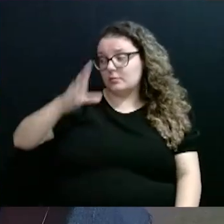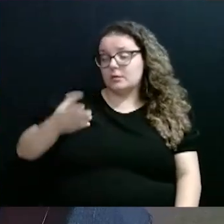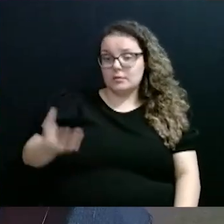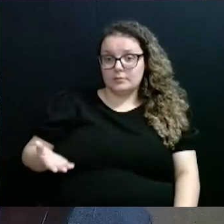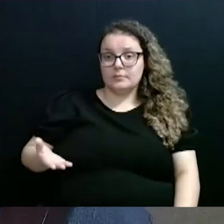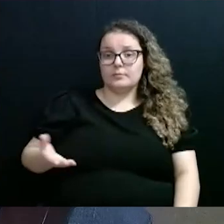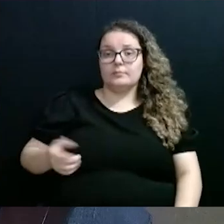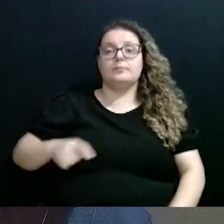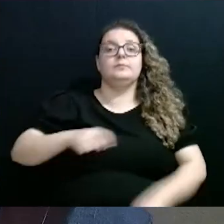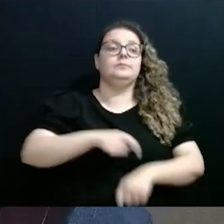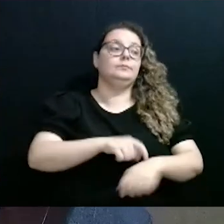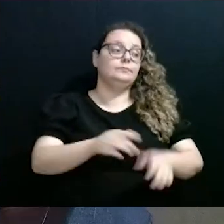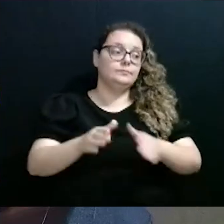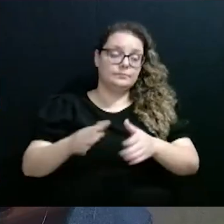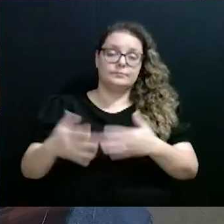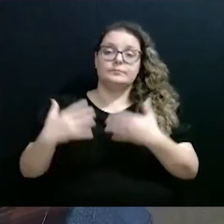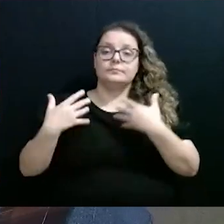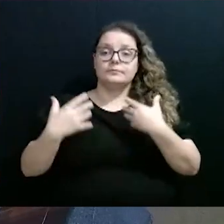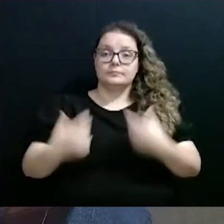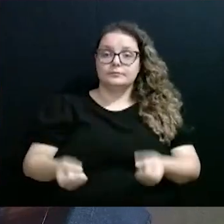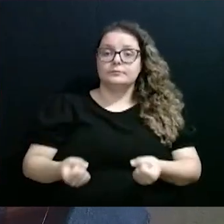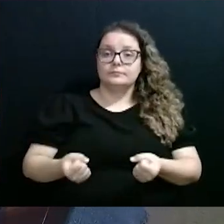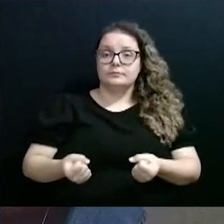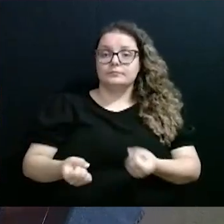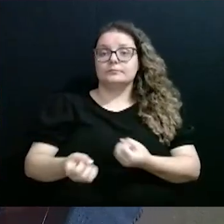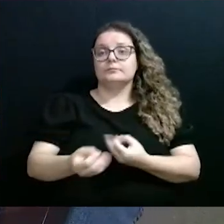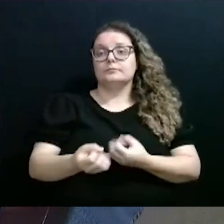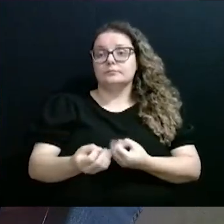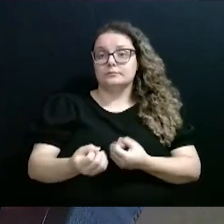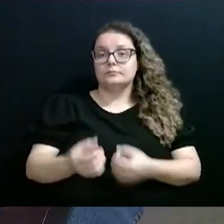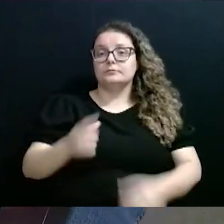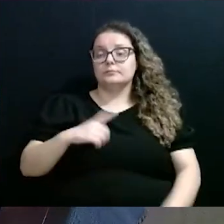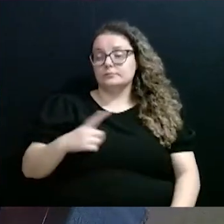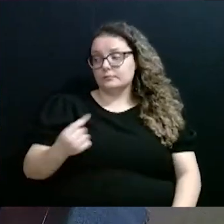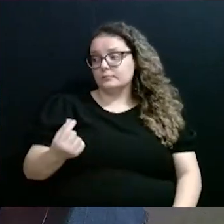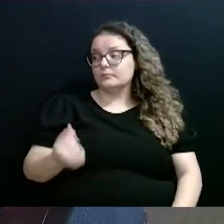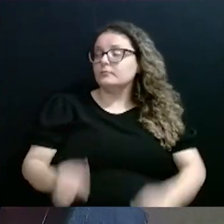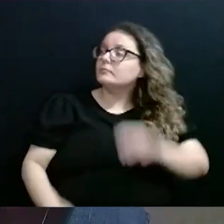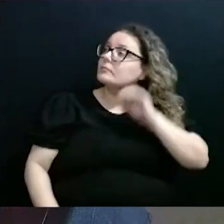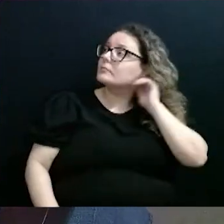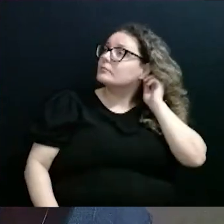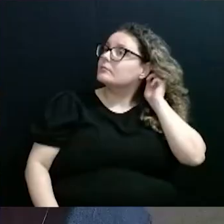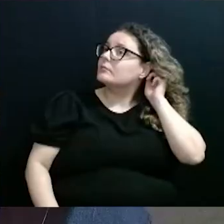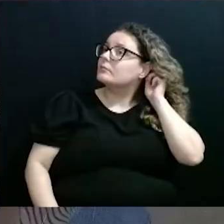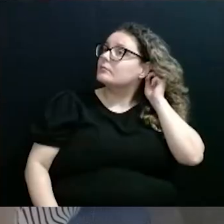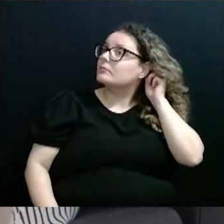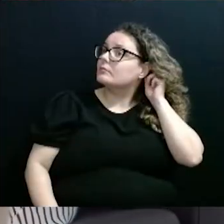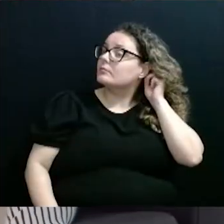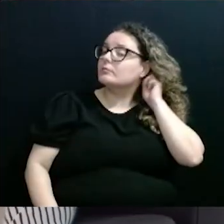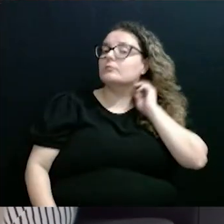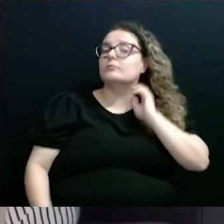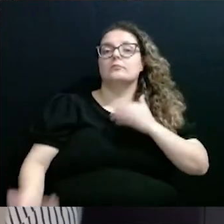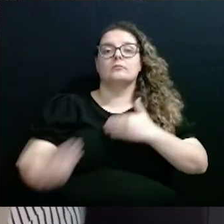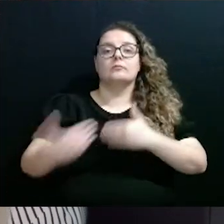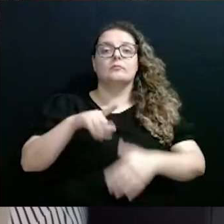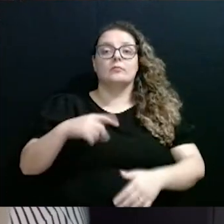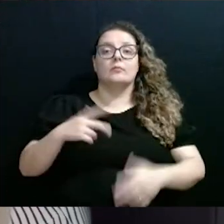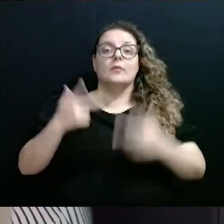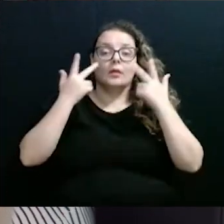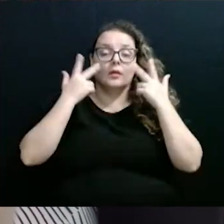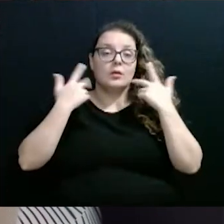nesses momentos em que as pessoas recebem a informação de que tem um dinheiro para entrar, é super